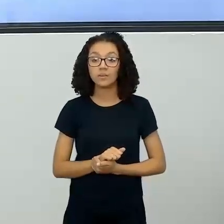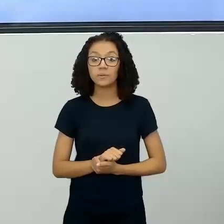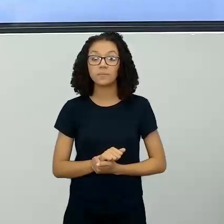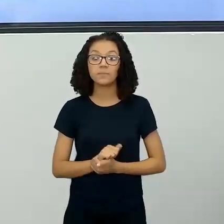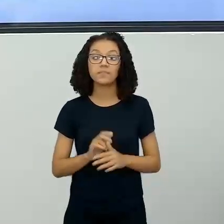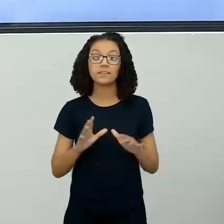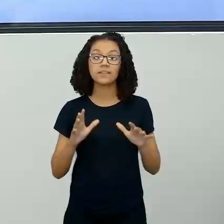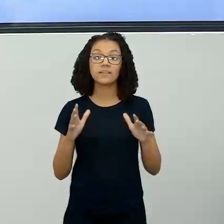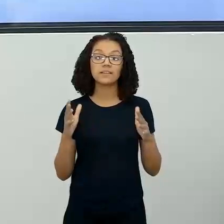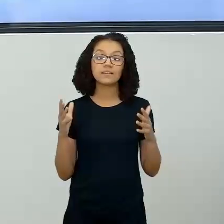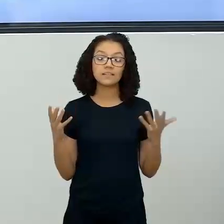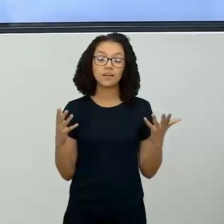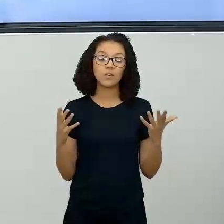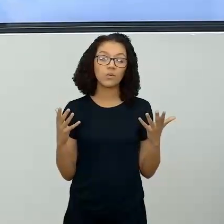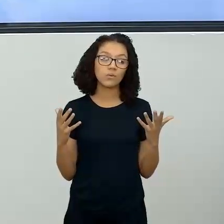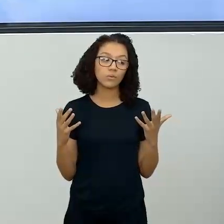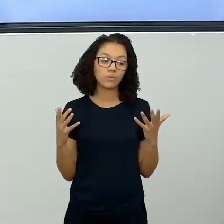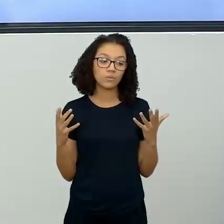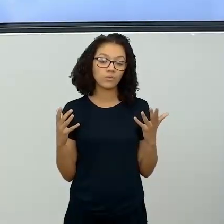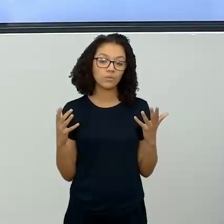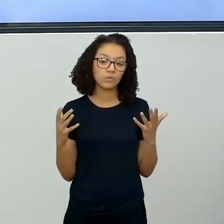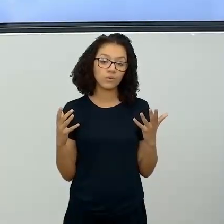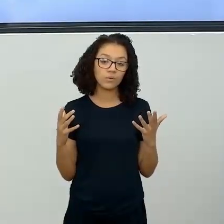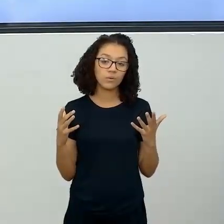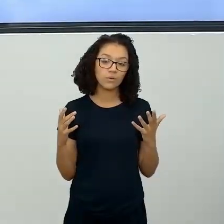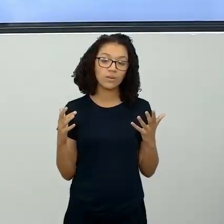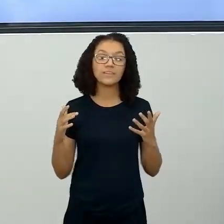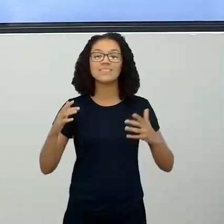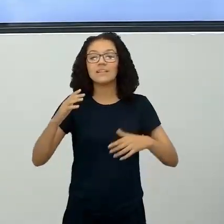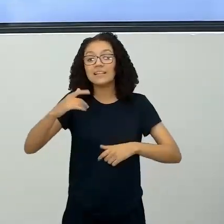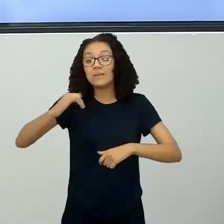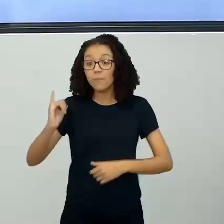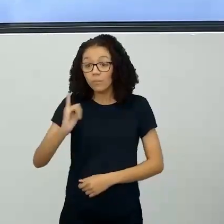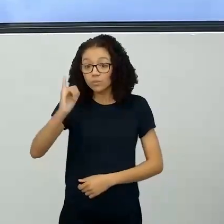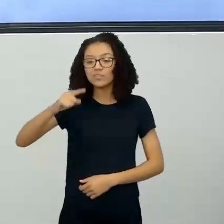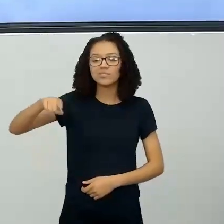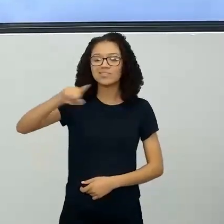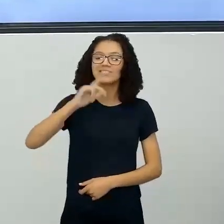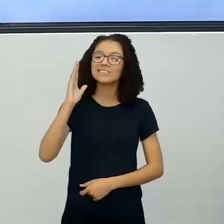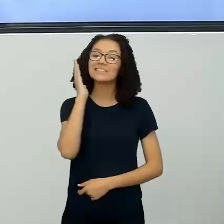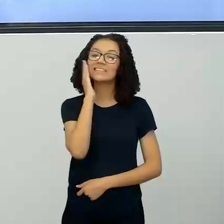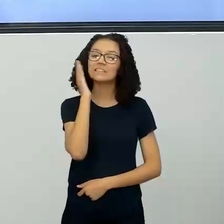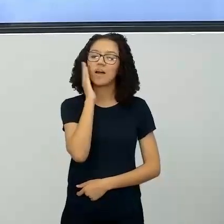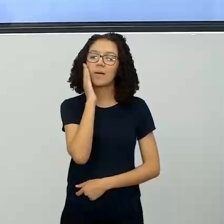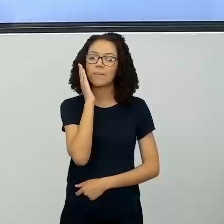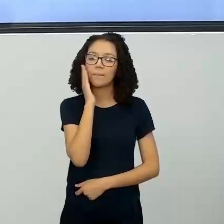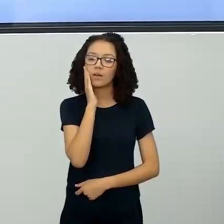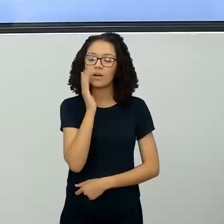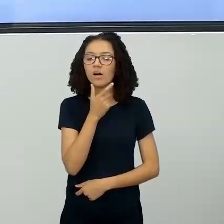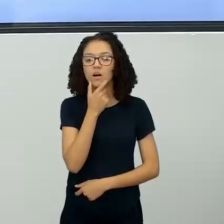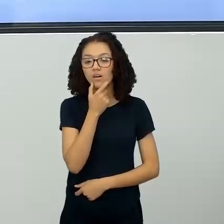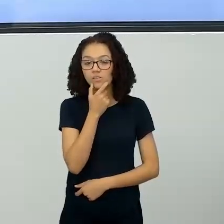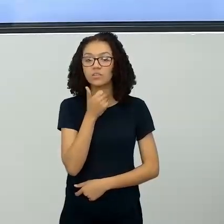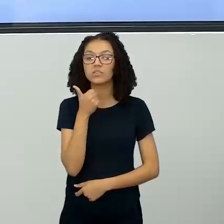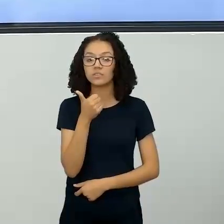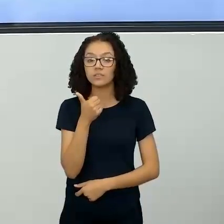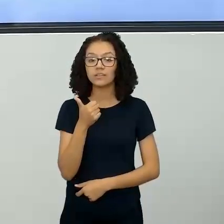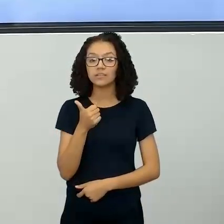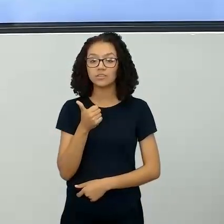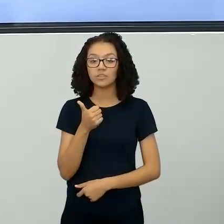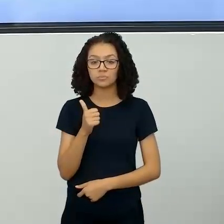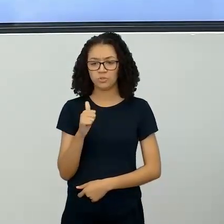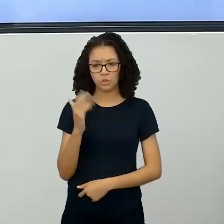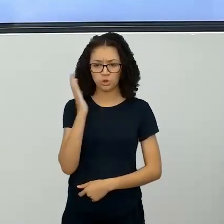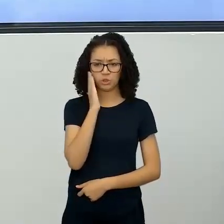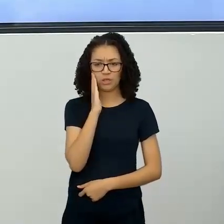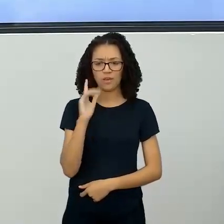inglês. Então, aí a necessidade de você saber a língua inglesa é essencial. Eu sempre quando eu conversei com os